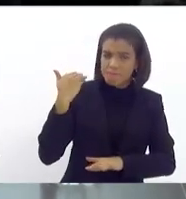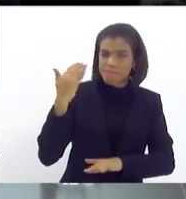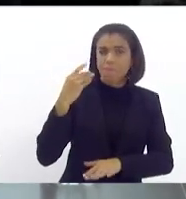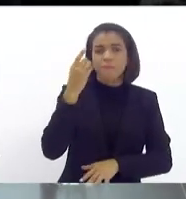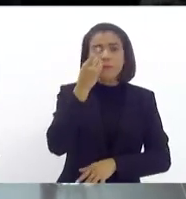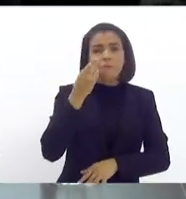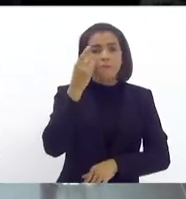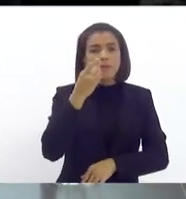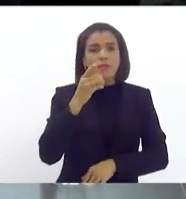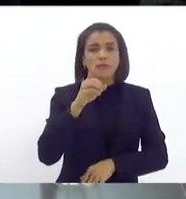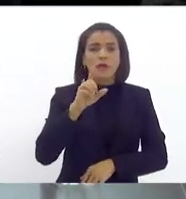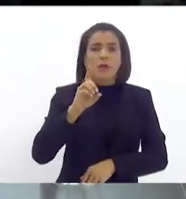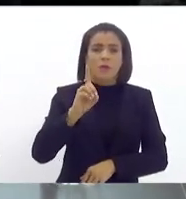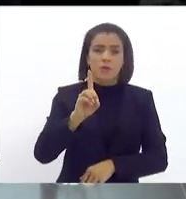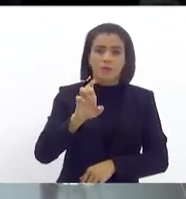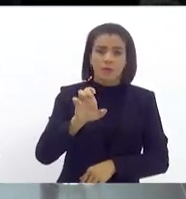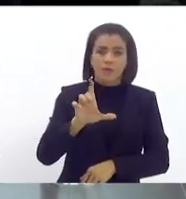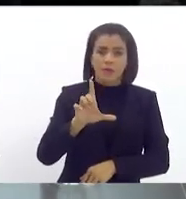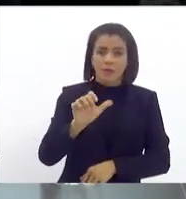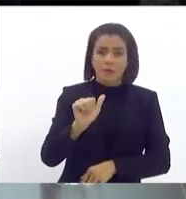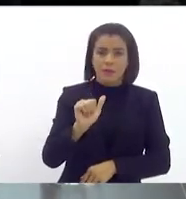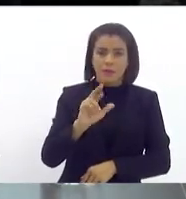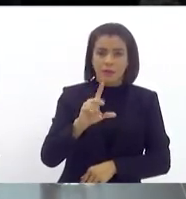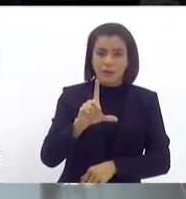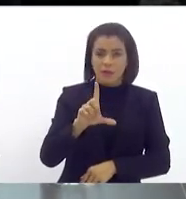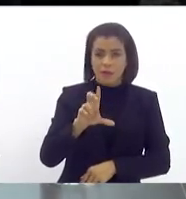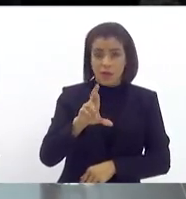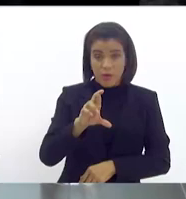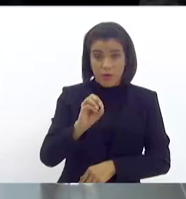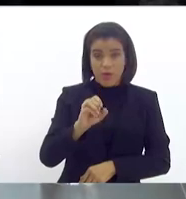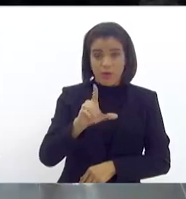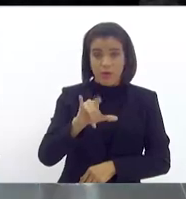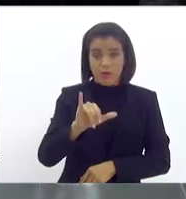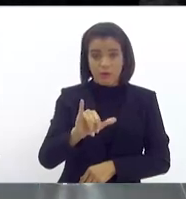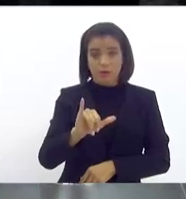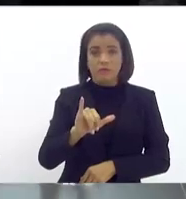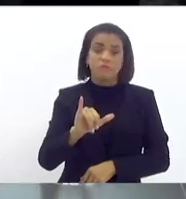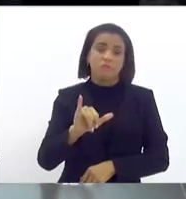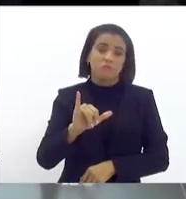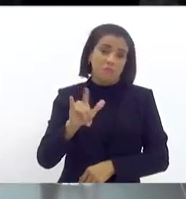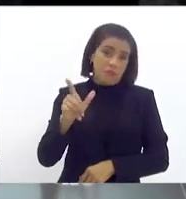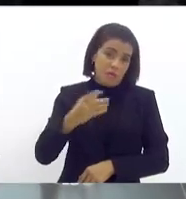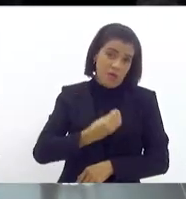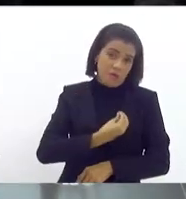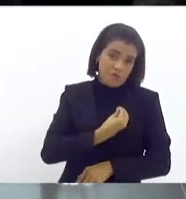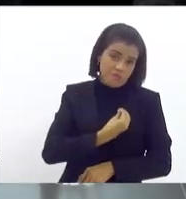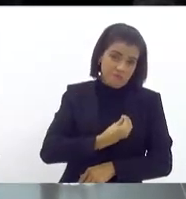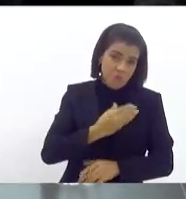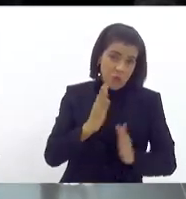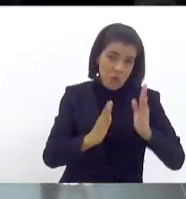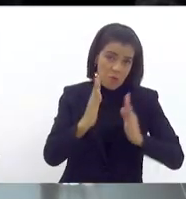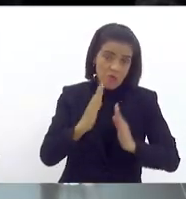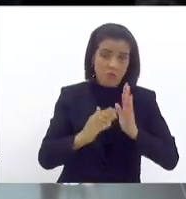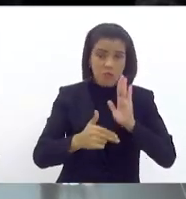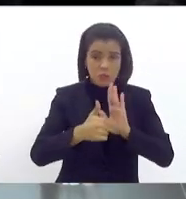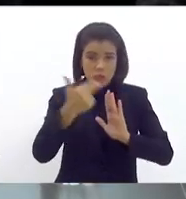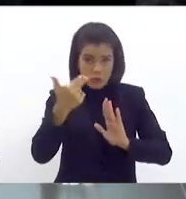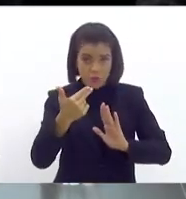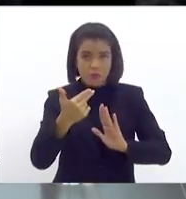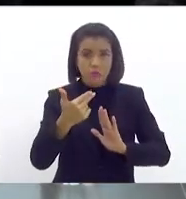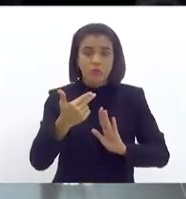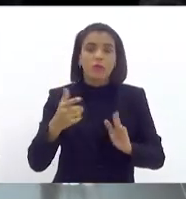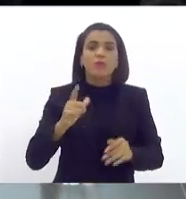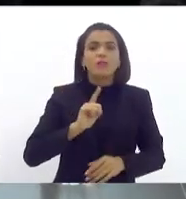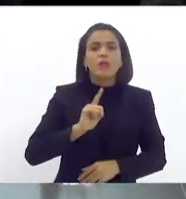Guilherme Delaroli, infelizmente, não estava aqui, estava submetendo a processo cirúrgico, teve aqui o projeto de lei